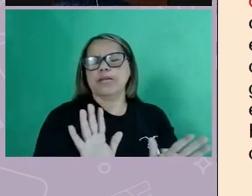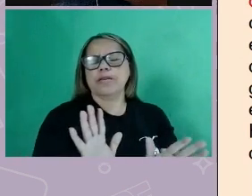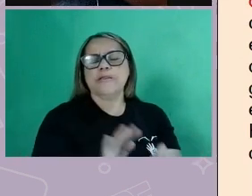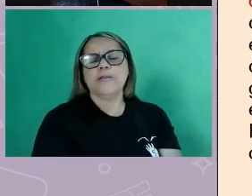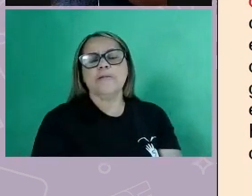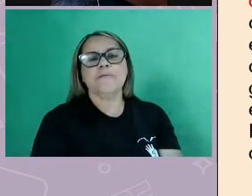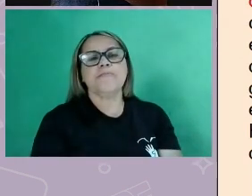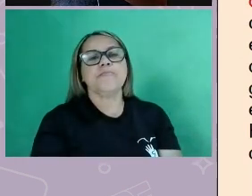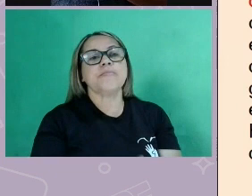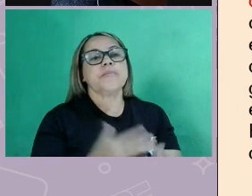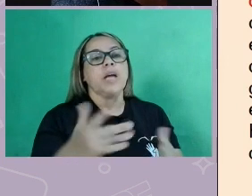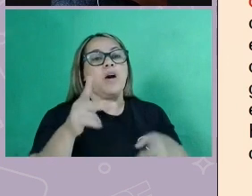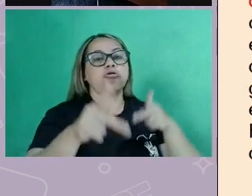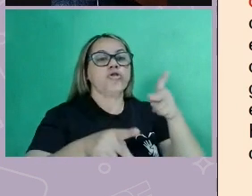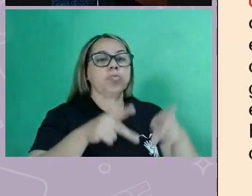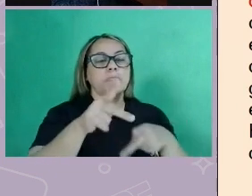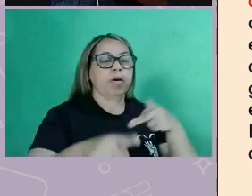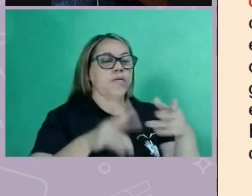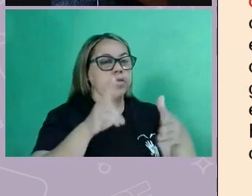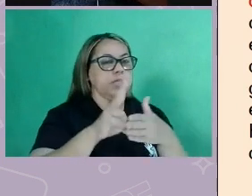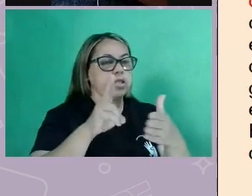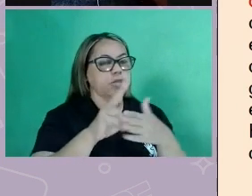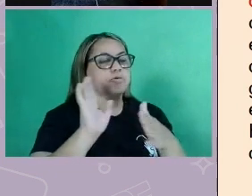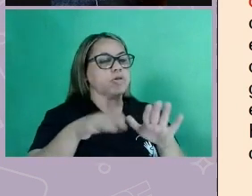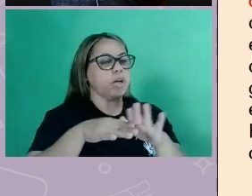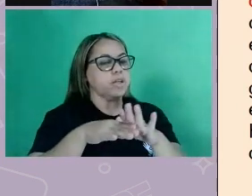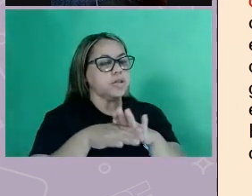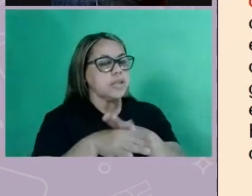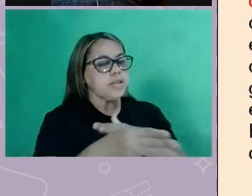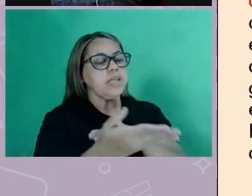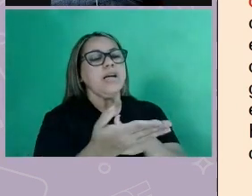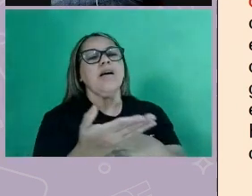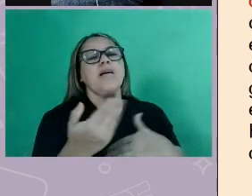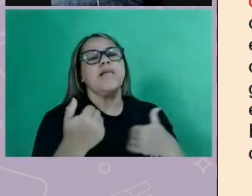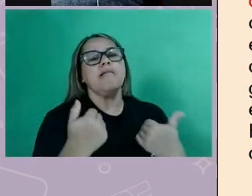os povos indígenas e as comunidades tradicionais isso é uma coisa que